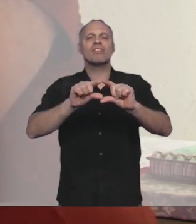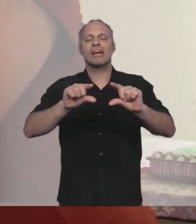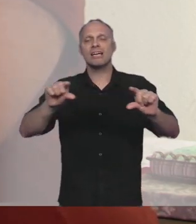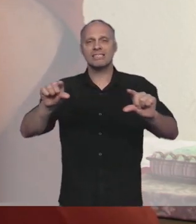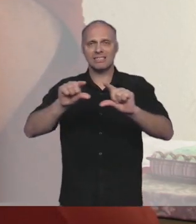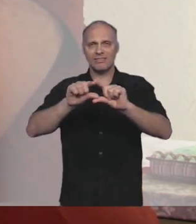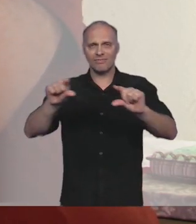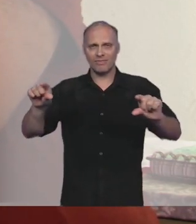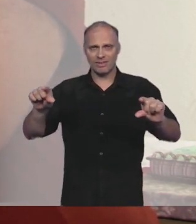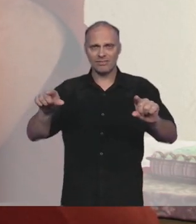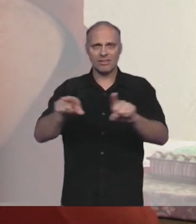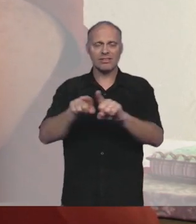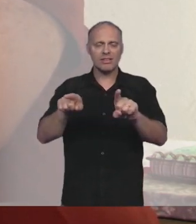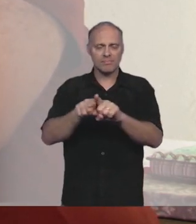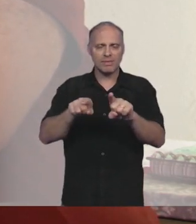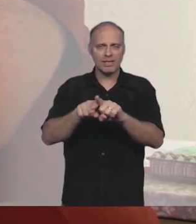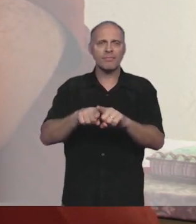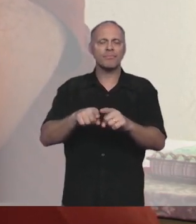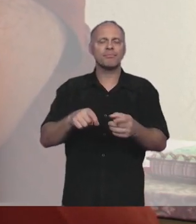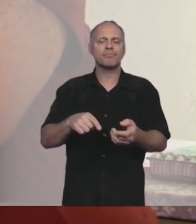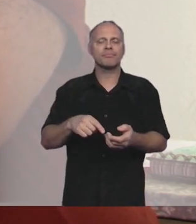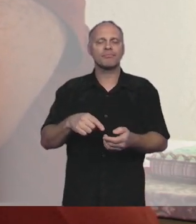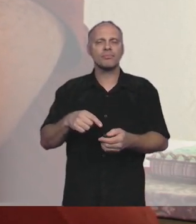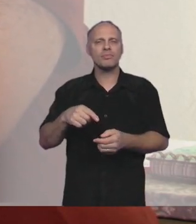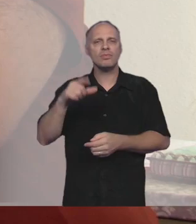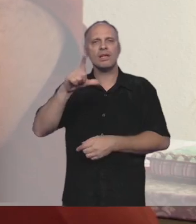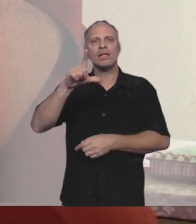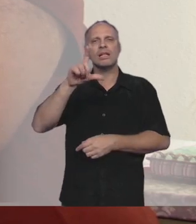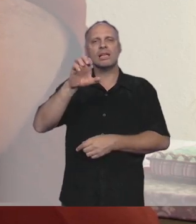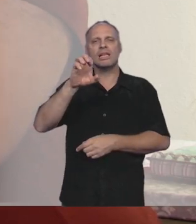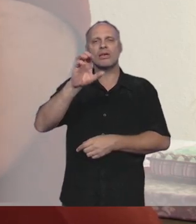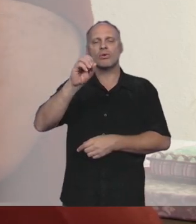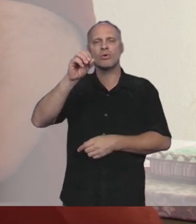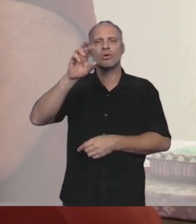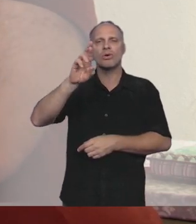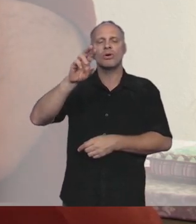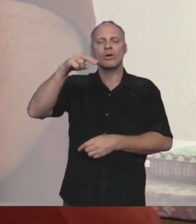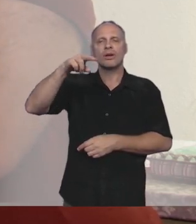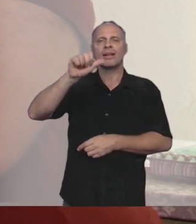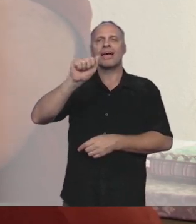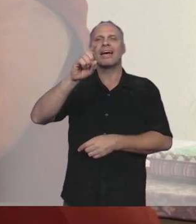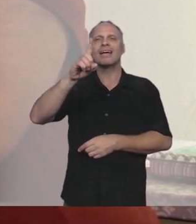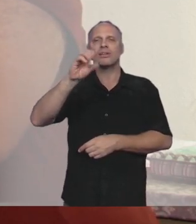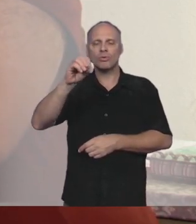Sakamoto, ele fala que o Brasil precisa de interpretação de texto também. Né? Quer dizer,